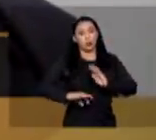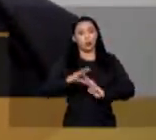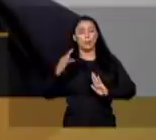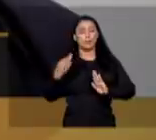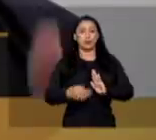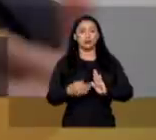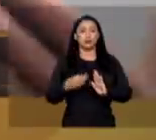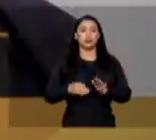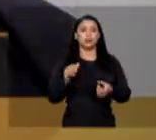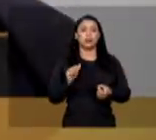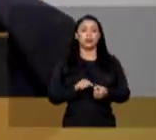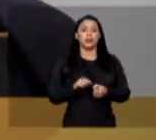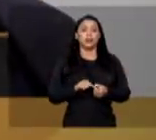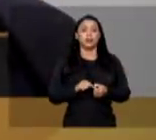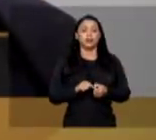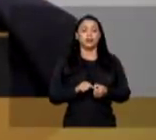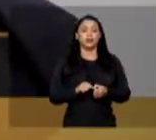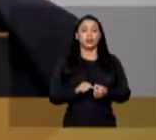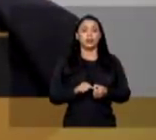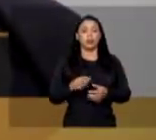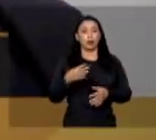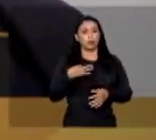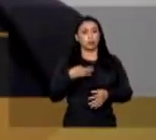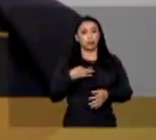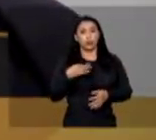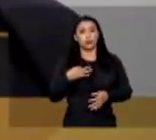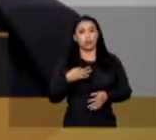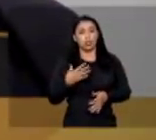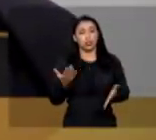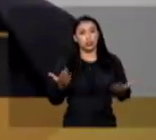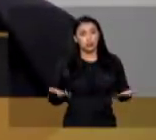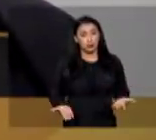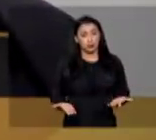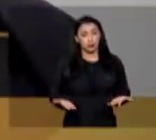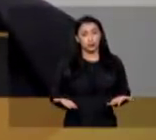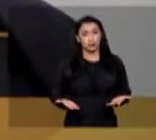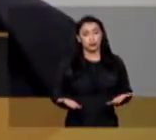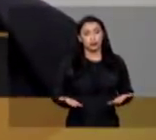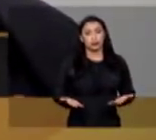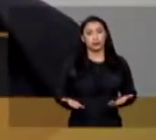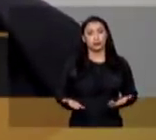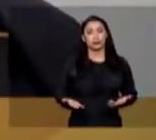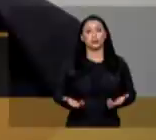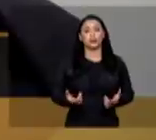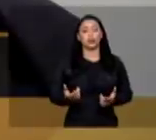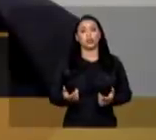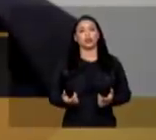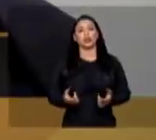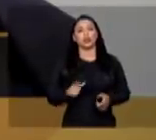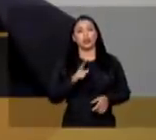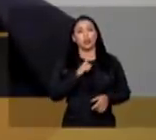recursos submetido ao mais puro voluntarismo. Portanto, em relação à suspeição declarada no